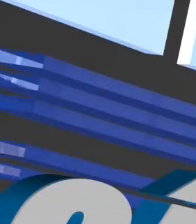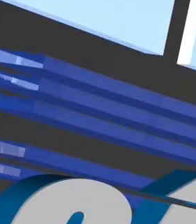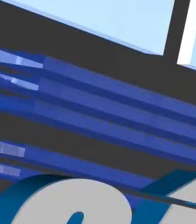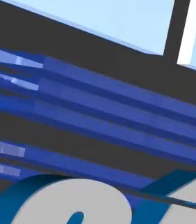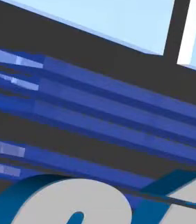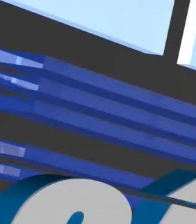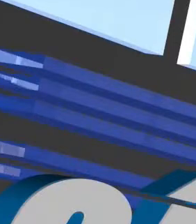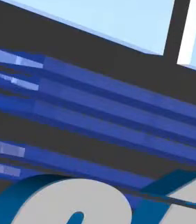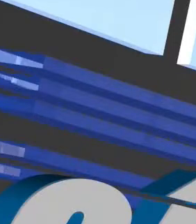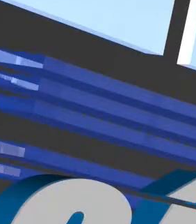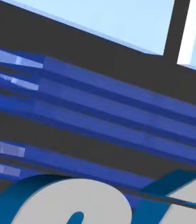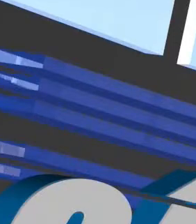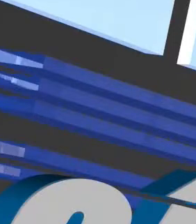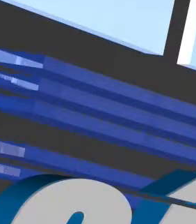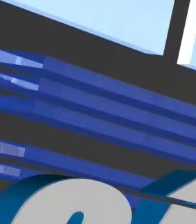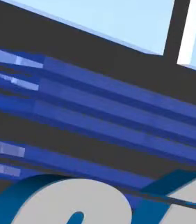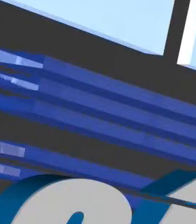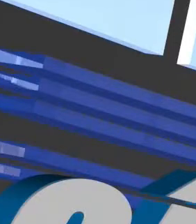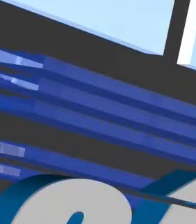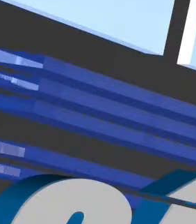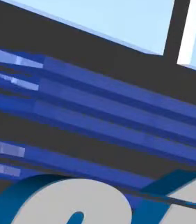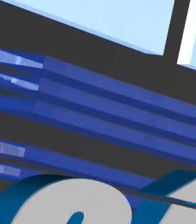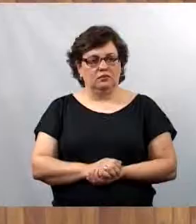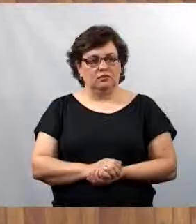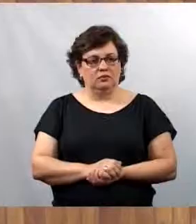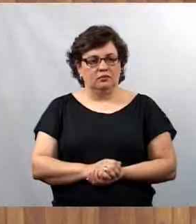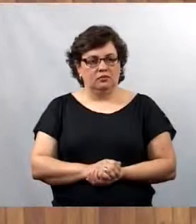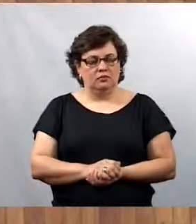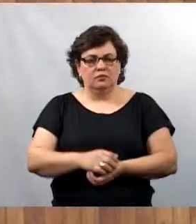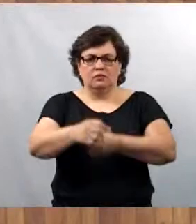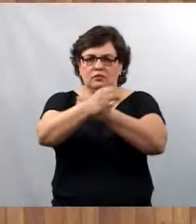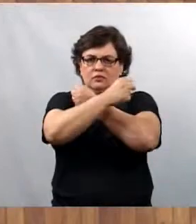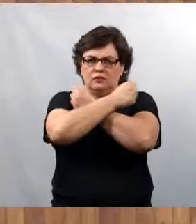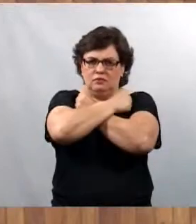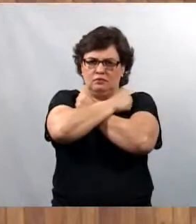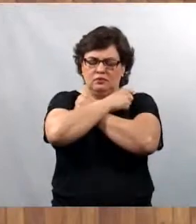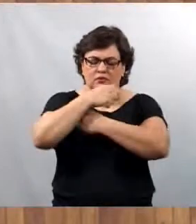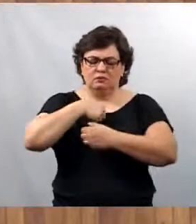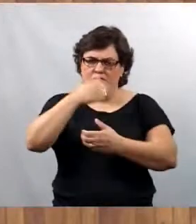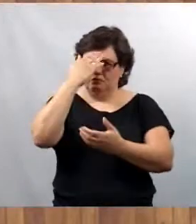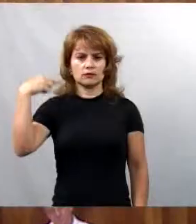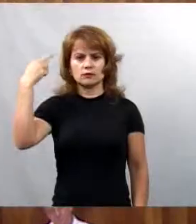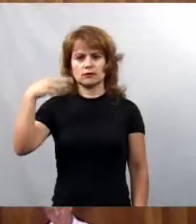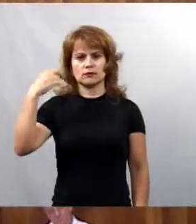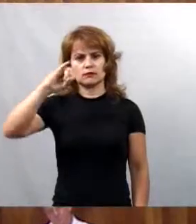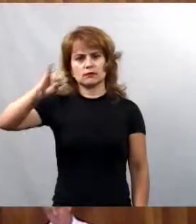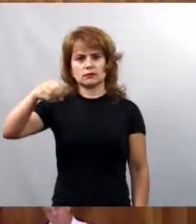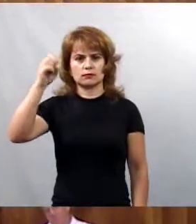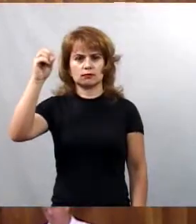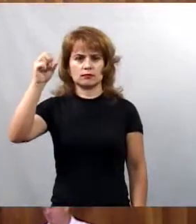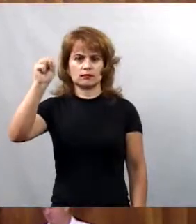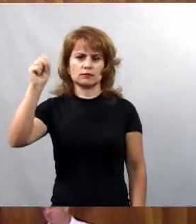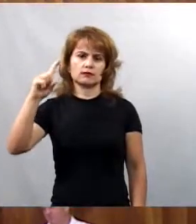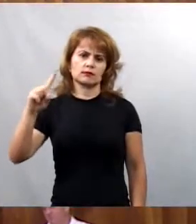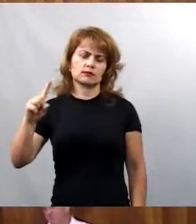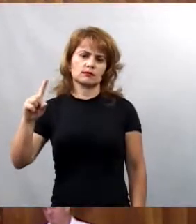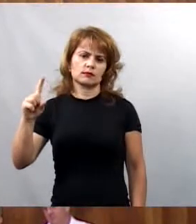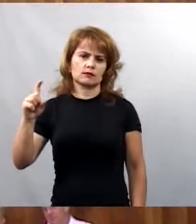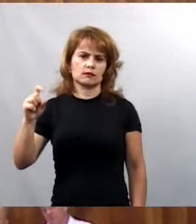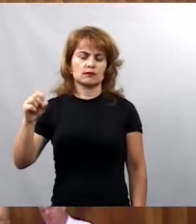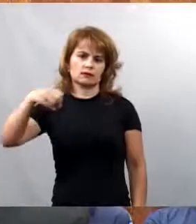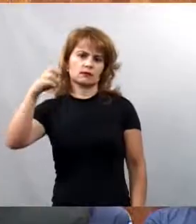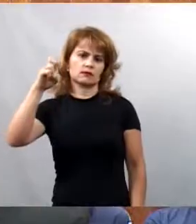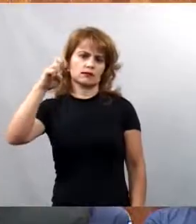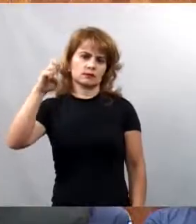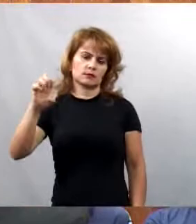homenagem especial ao banco de leite de Marília na sessão ordinária de ontem os vereadores aprovaram 12